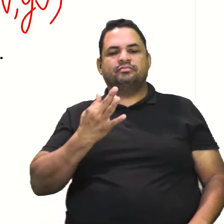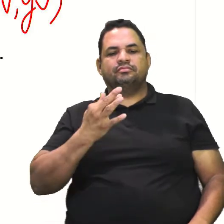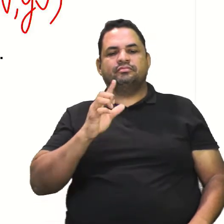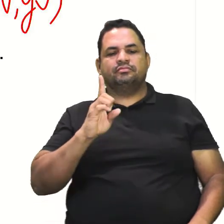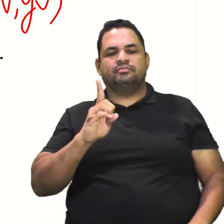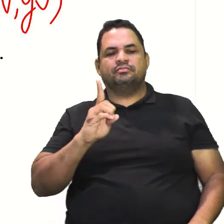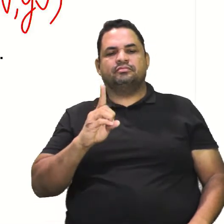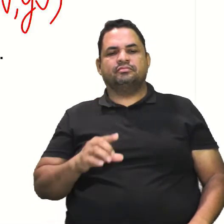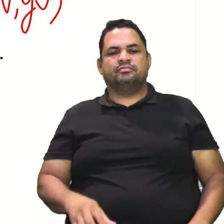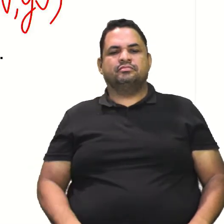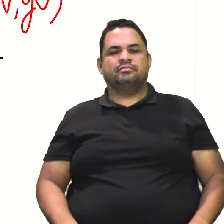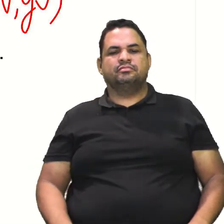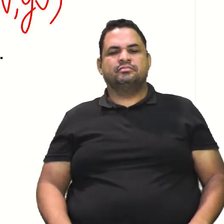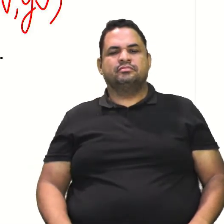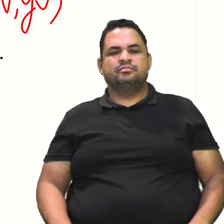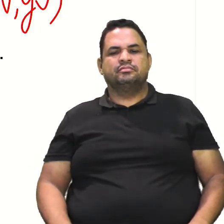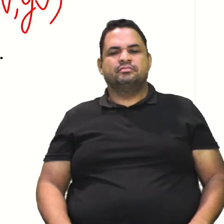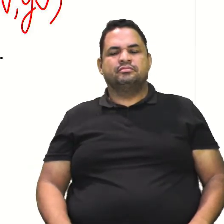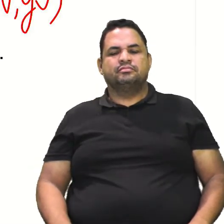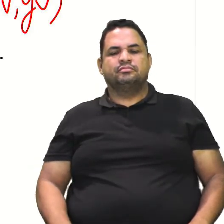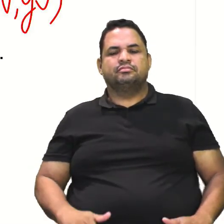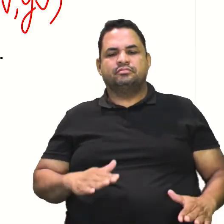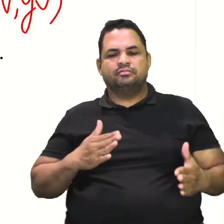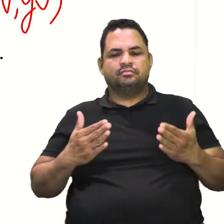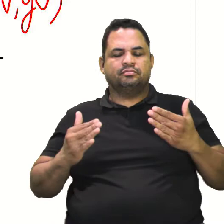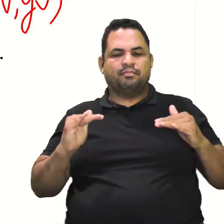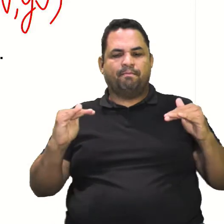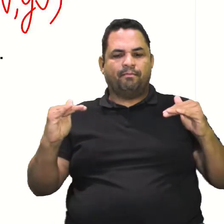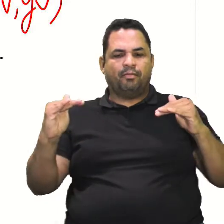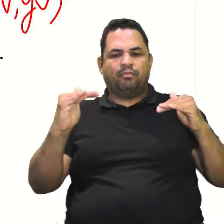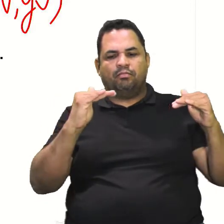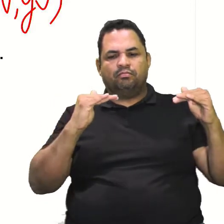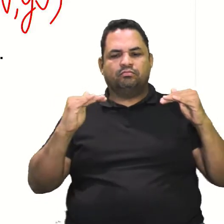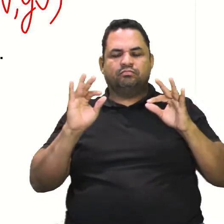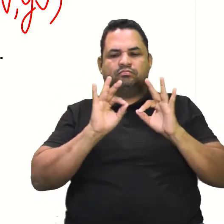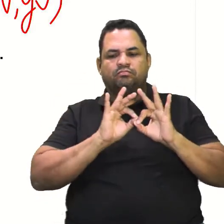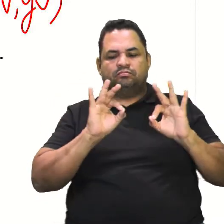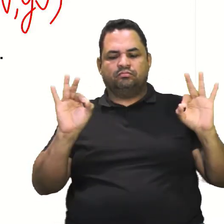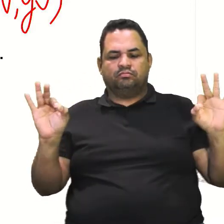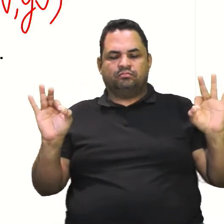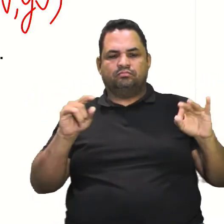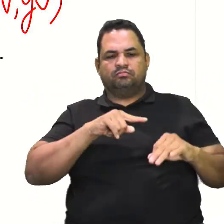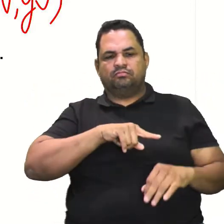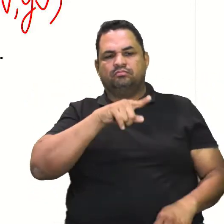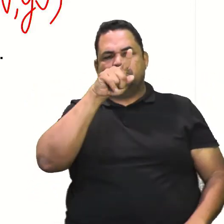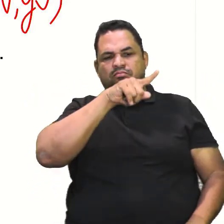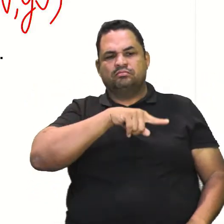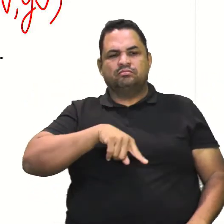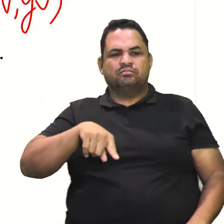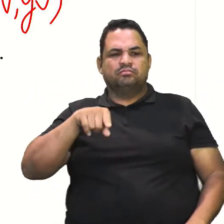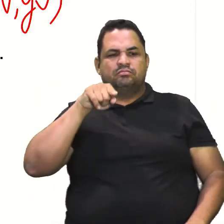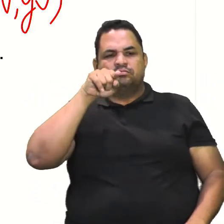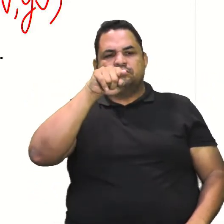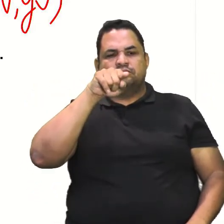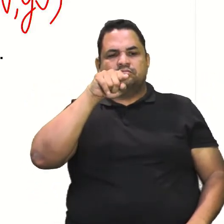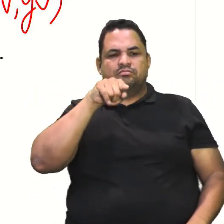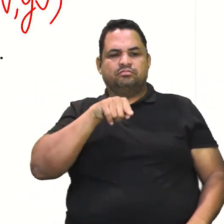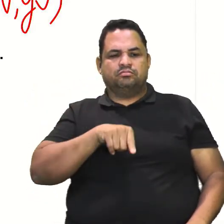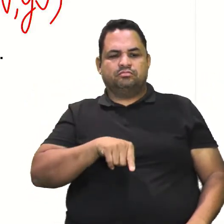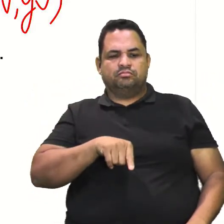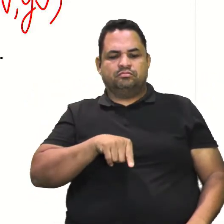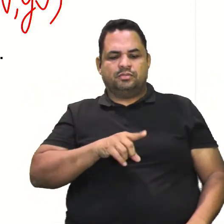FD? O FD, que a gente chama, vai ser o parâmetro da parábola, ou seja, a distância, né, do foco até